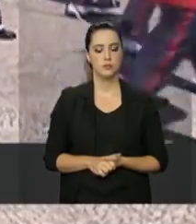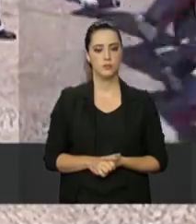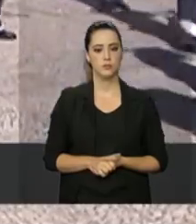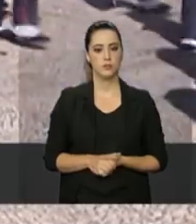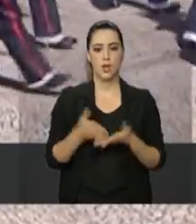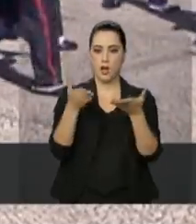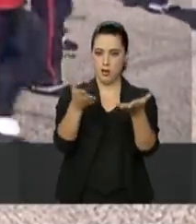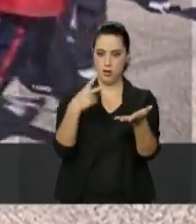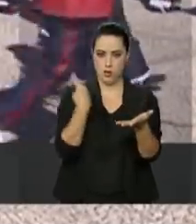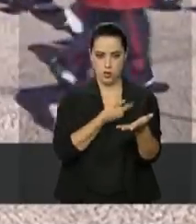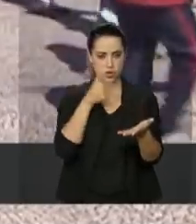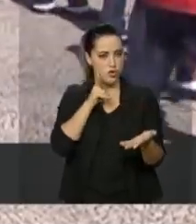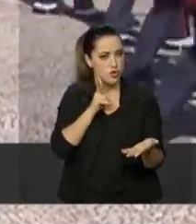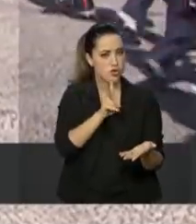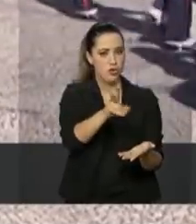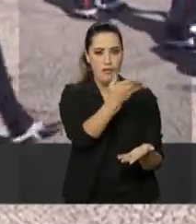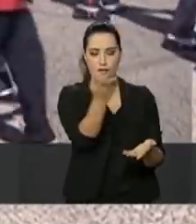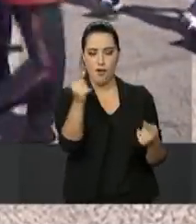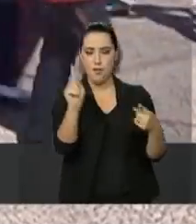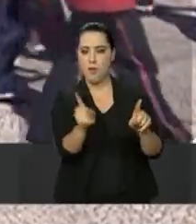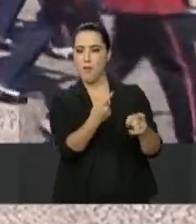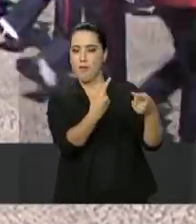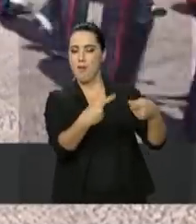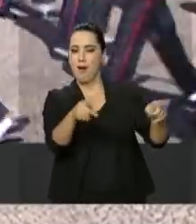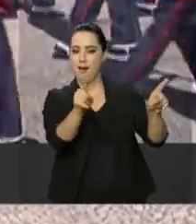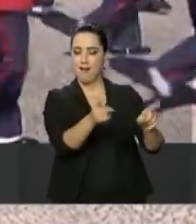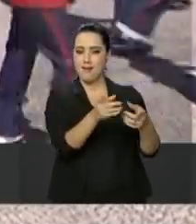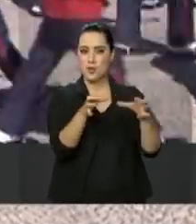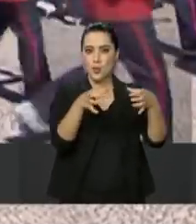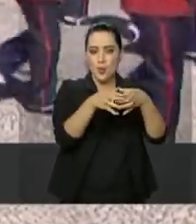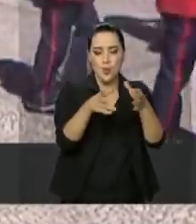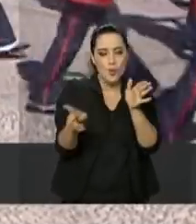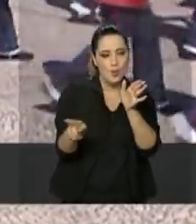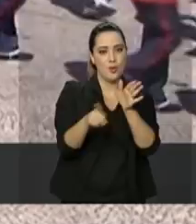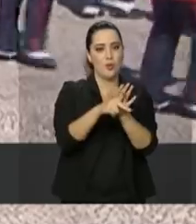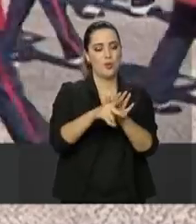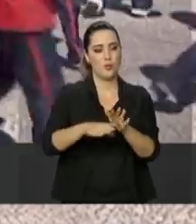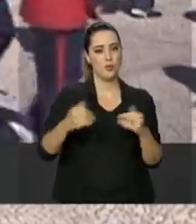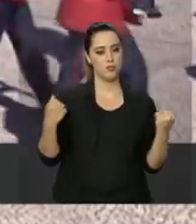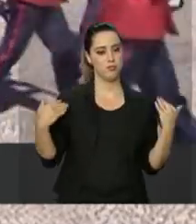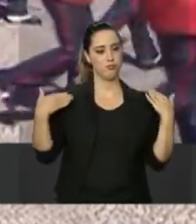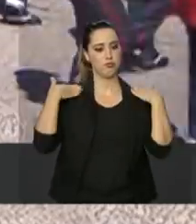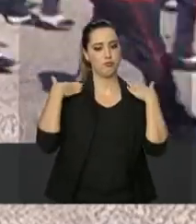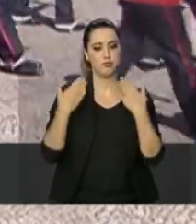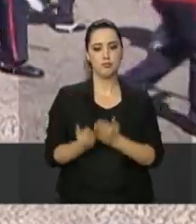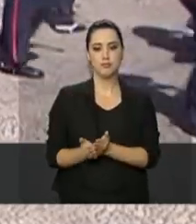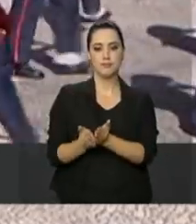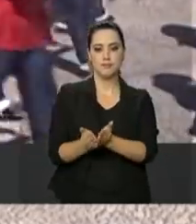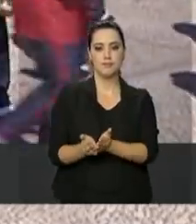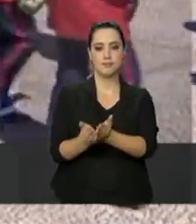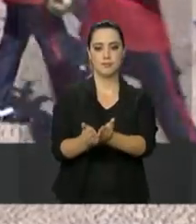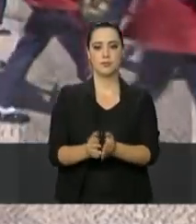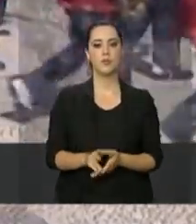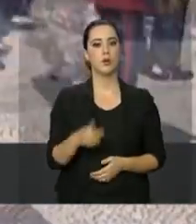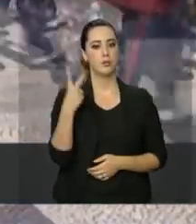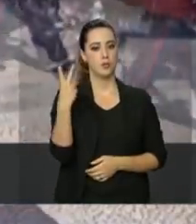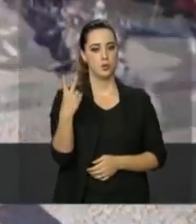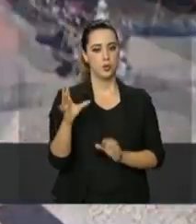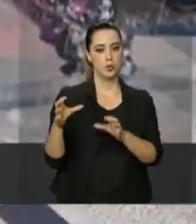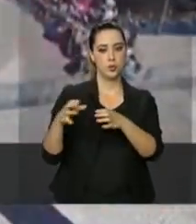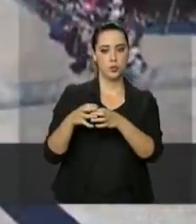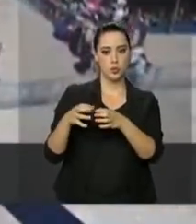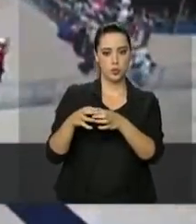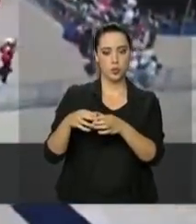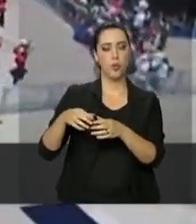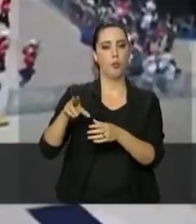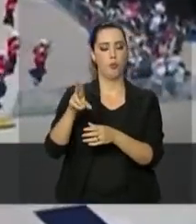Aí estamos vendo a banda dos fuzileiros navais. Isso, nós temos aí presentes duas bandas, né? A banda